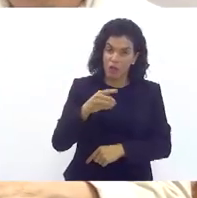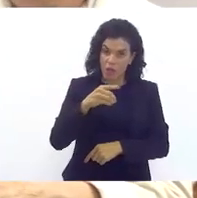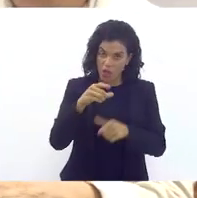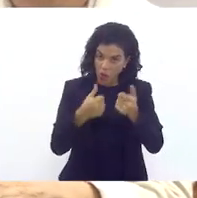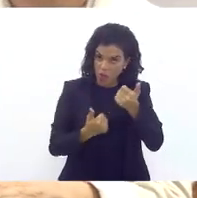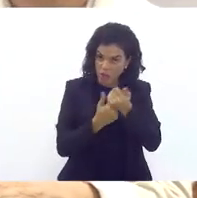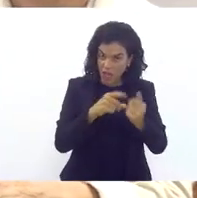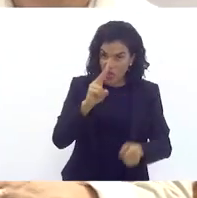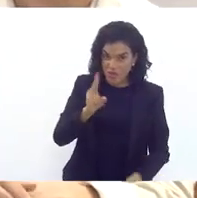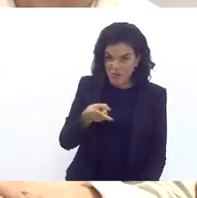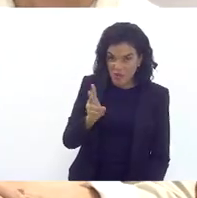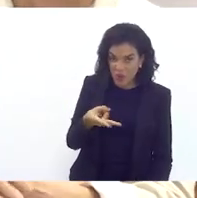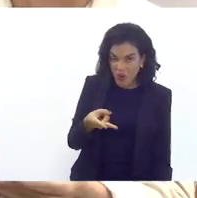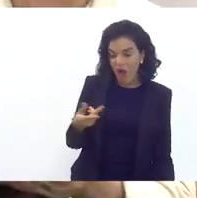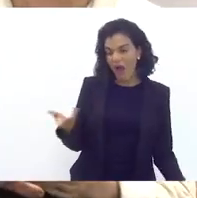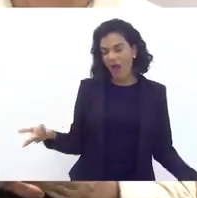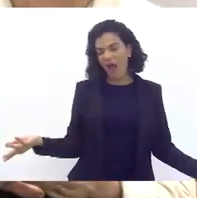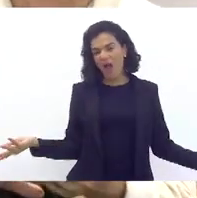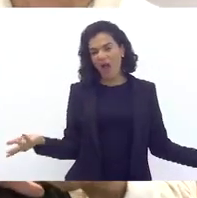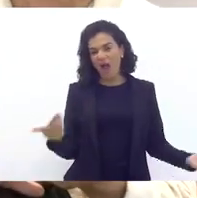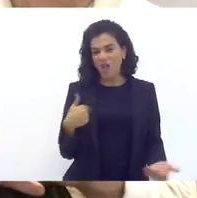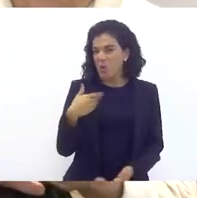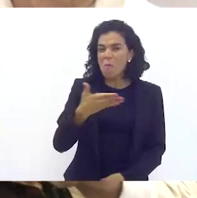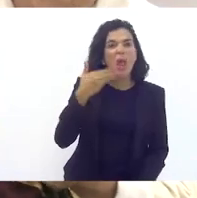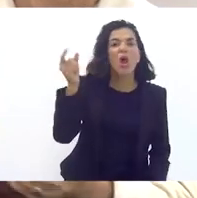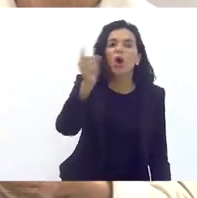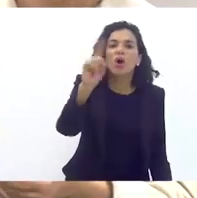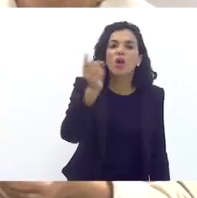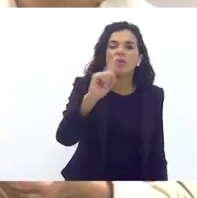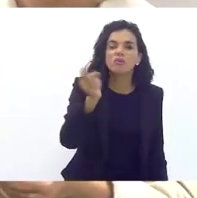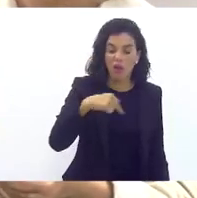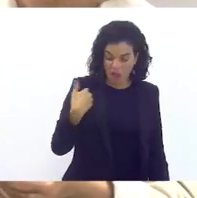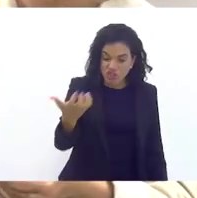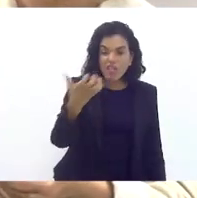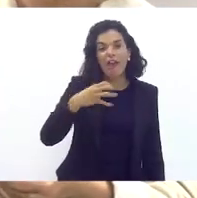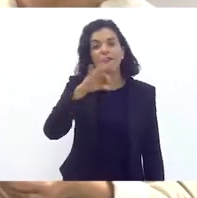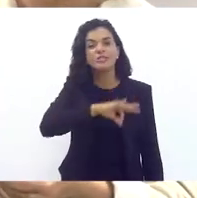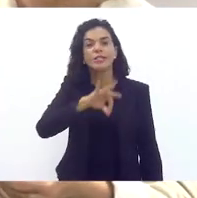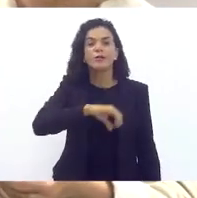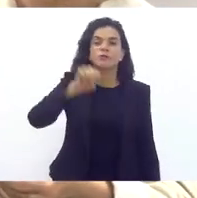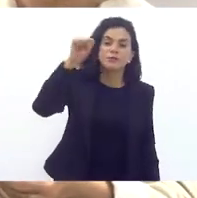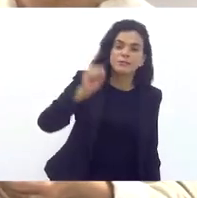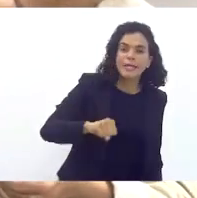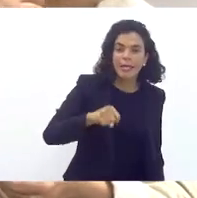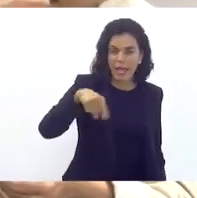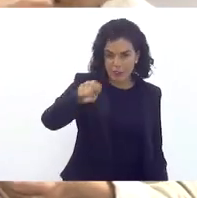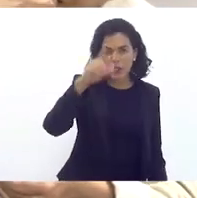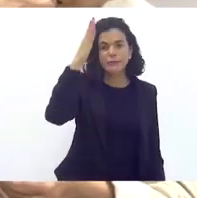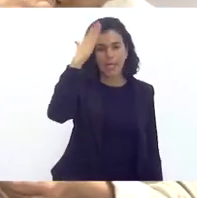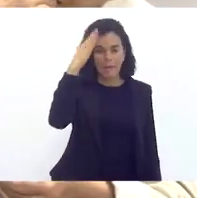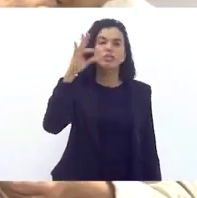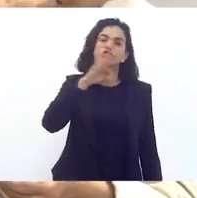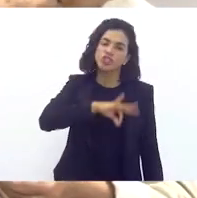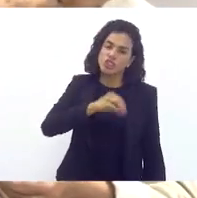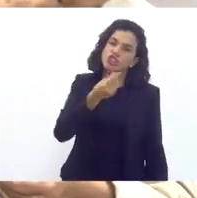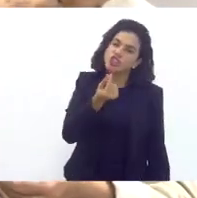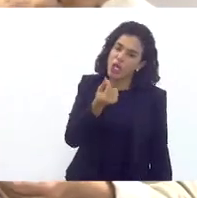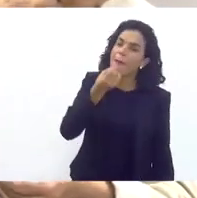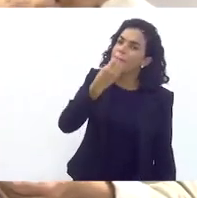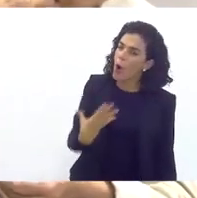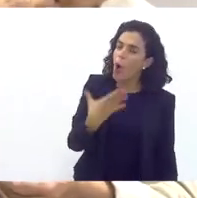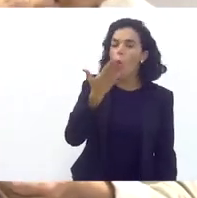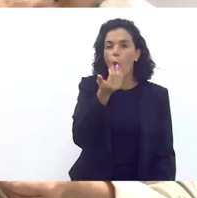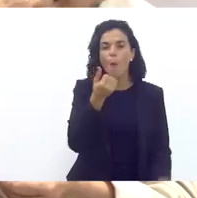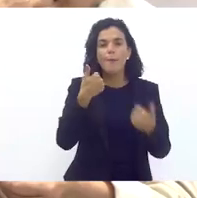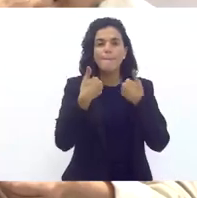quietinho, ah, vocês melhoraram bastante. Não melhorou, não. A gente quer dinheiro, sim. A senhora sabe que dinheiro é bom. Você come bem,